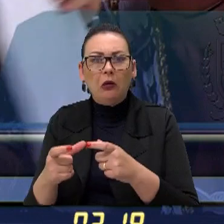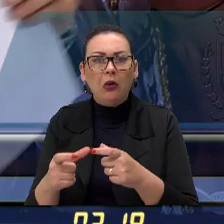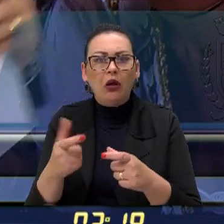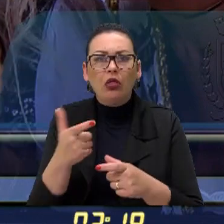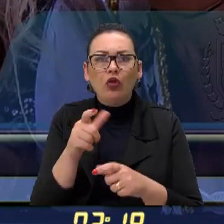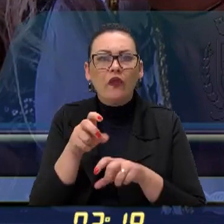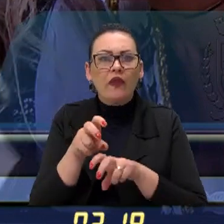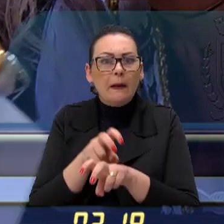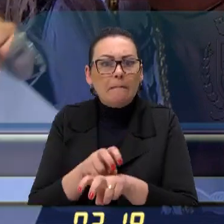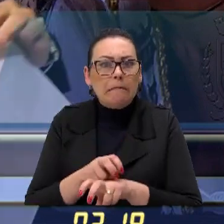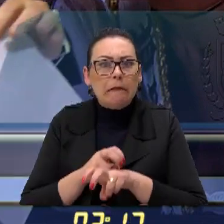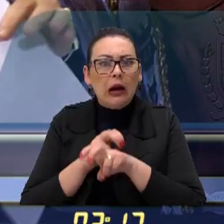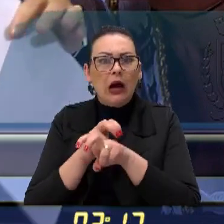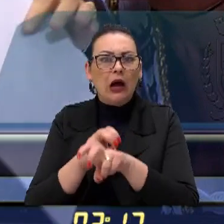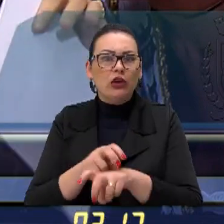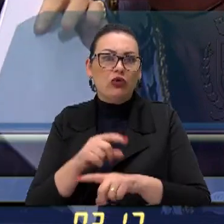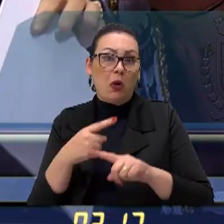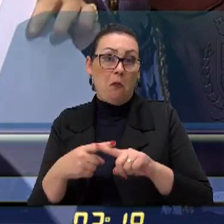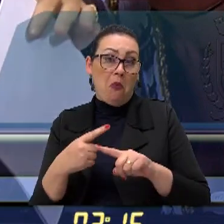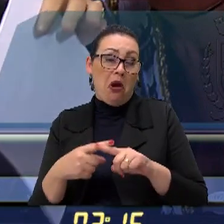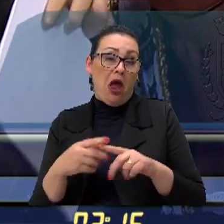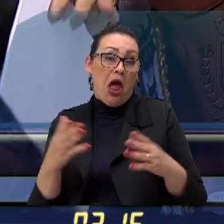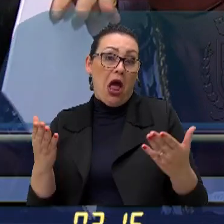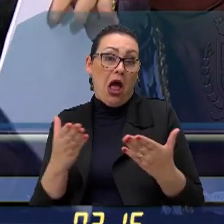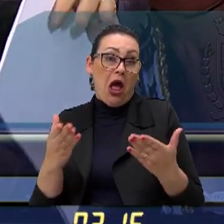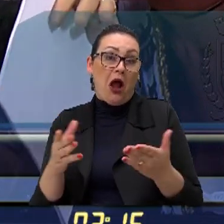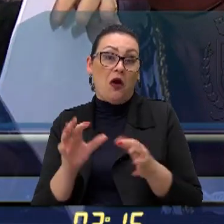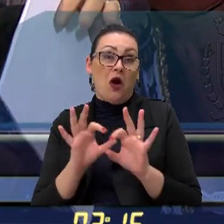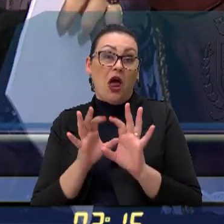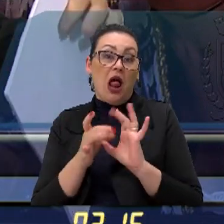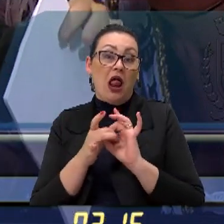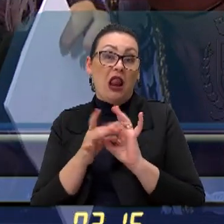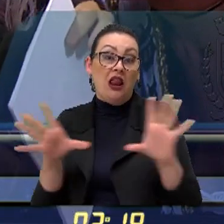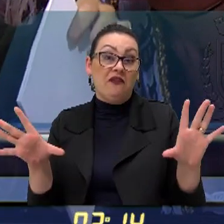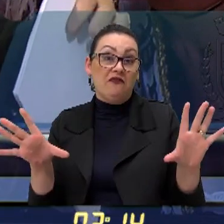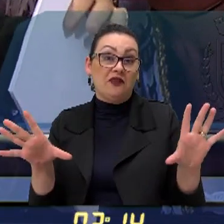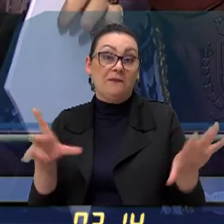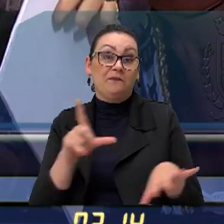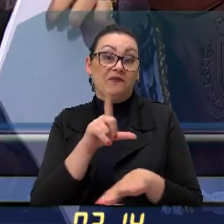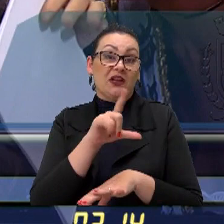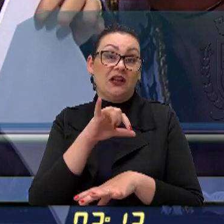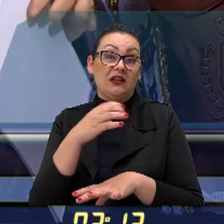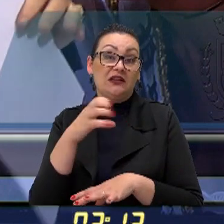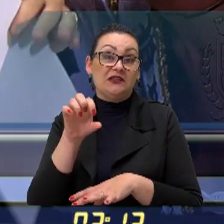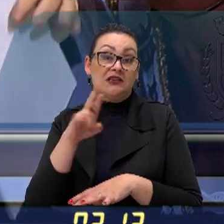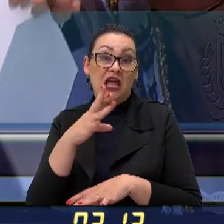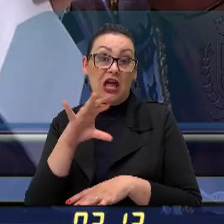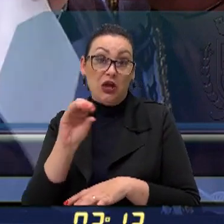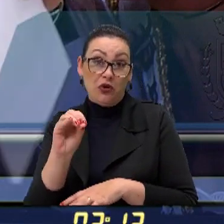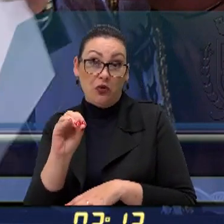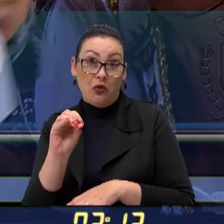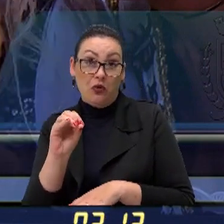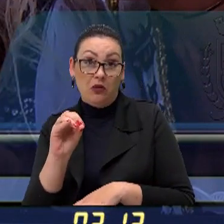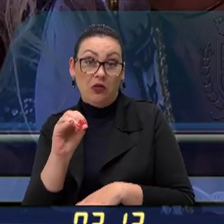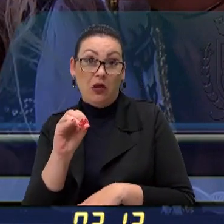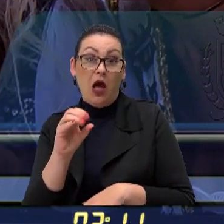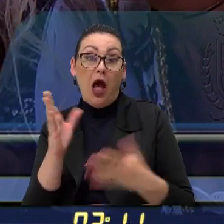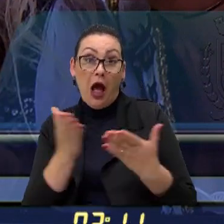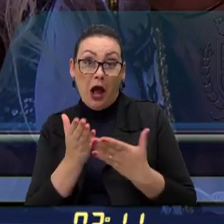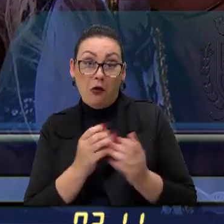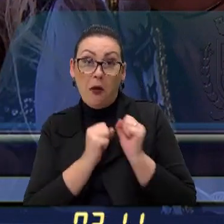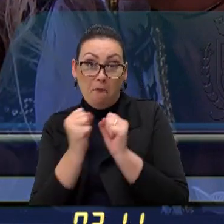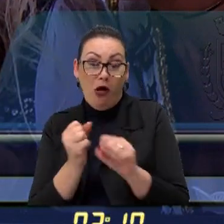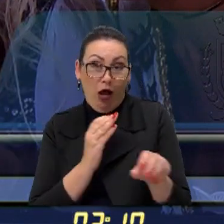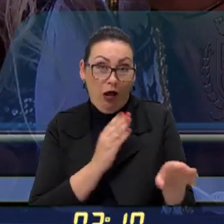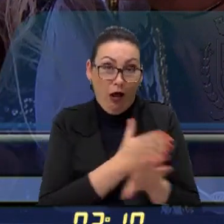Matias, porque eu agora estou liberado. O Licério é uma área do Licério, como o Licério agora está no outro lado, eu estou entrando na área